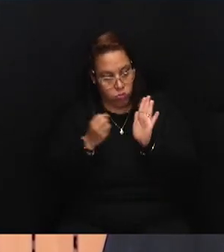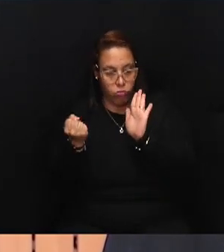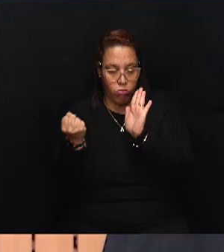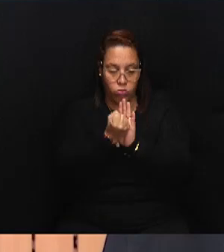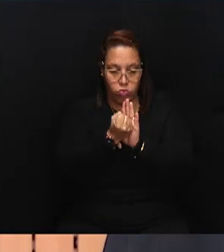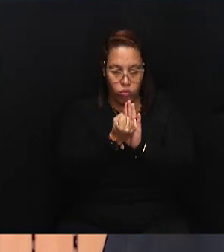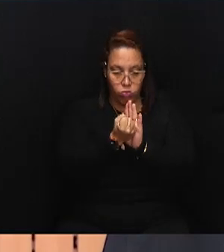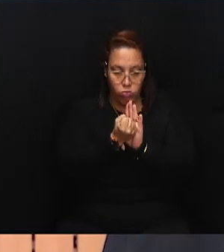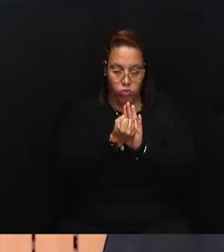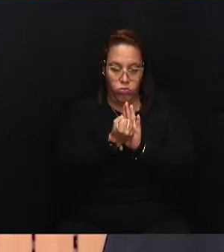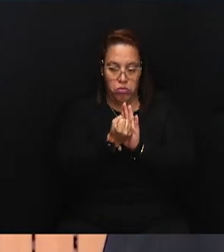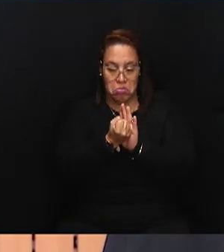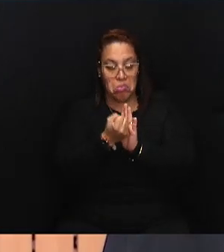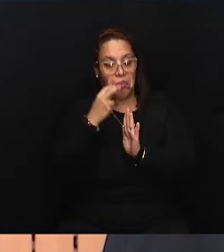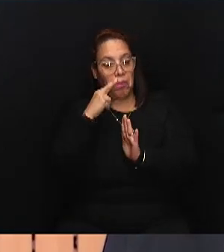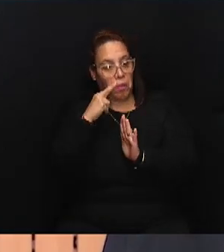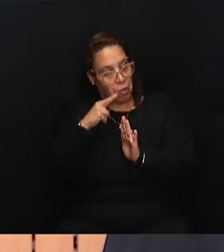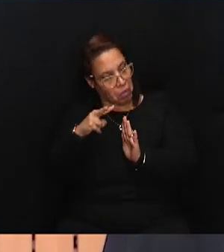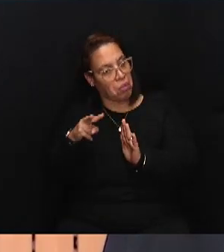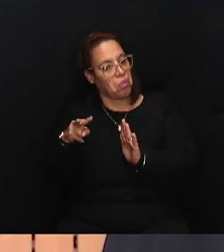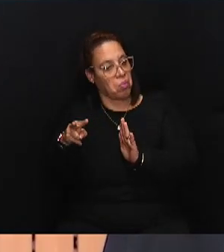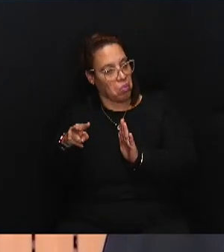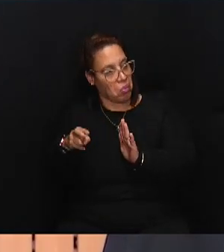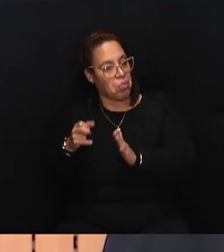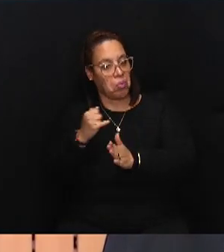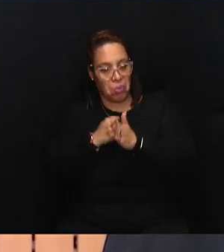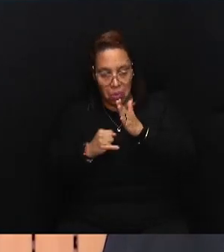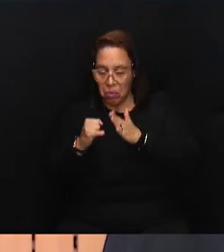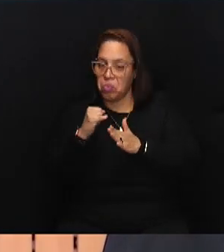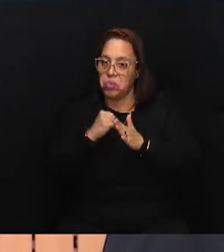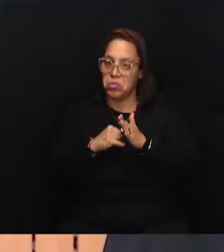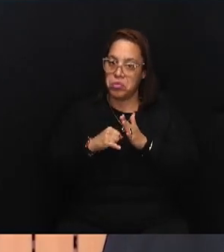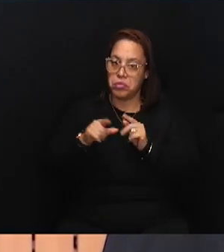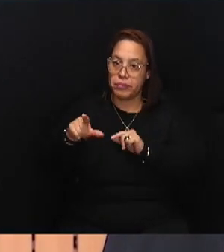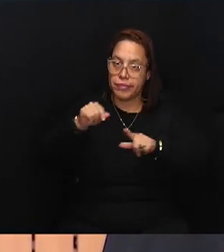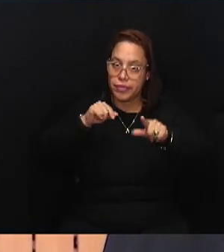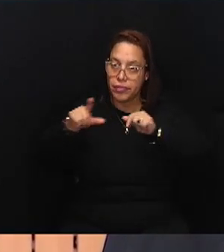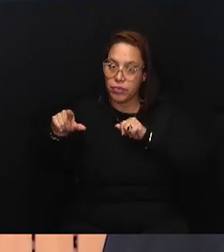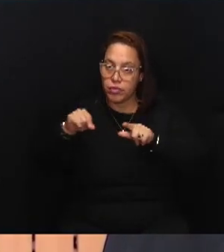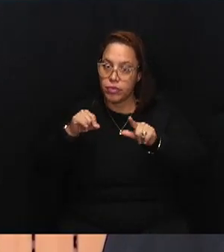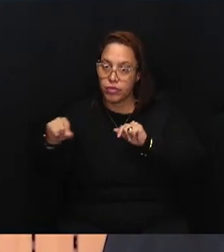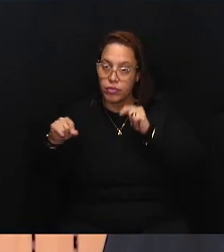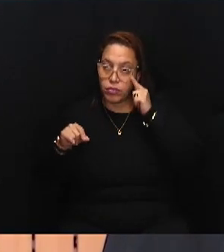ali com esse selo, todas as instituições ali que optaram por